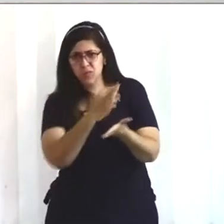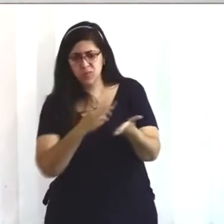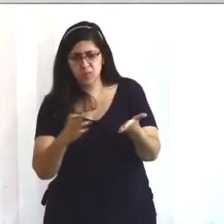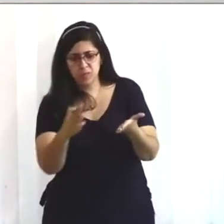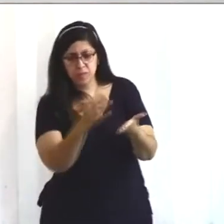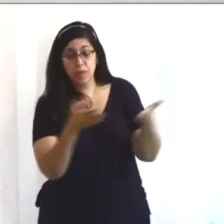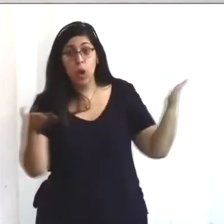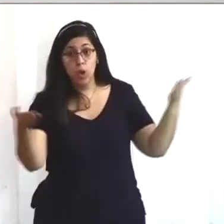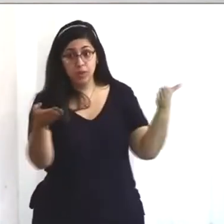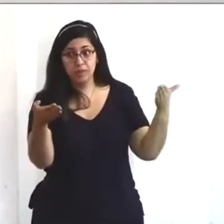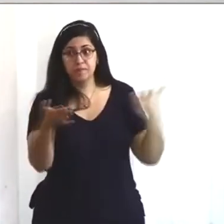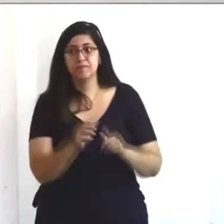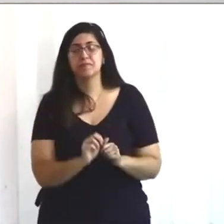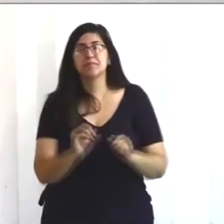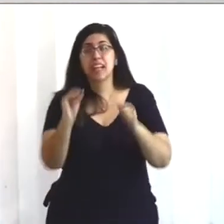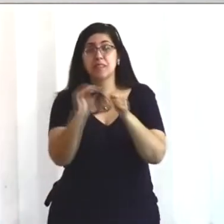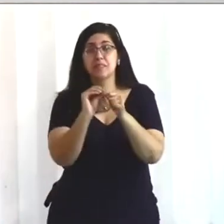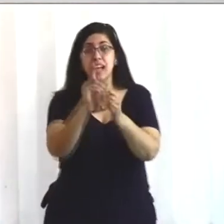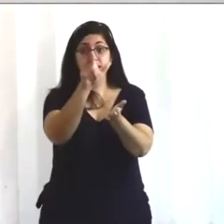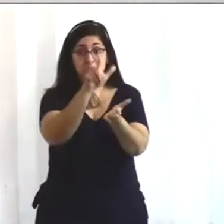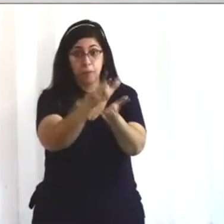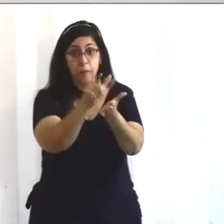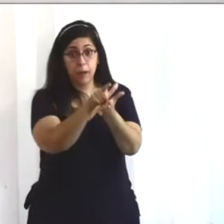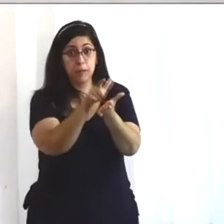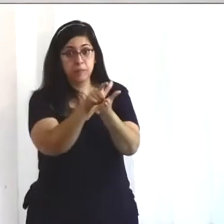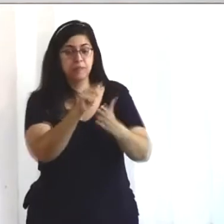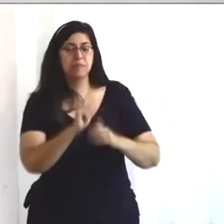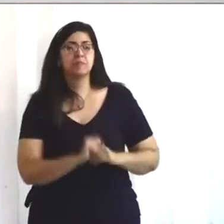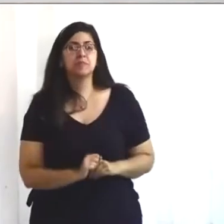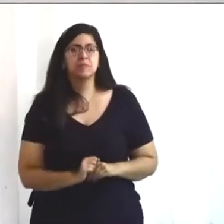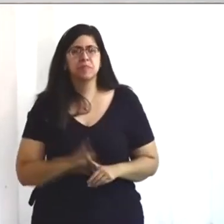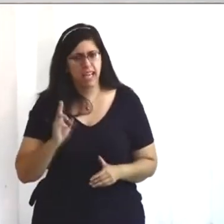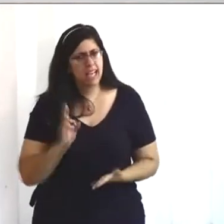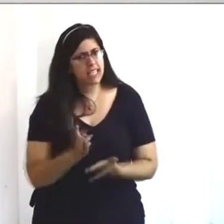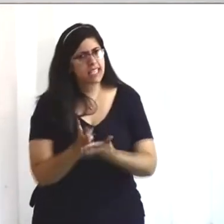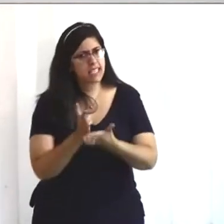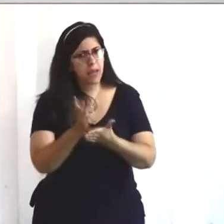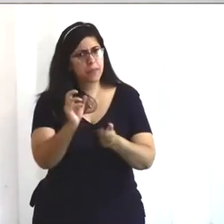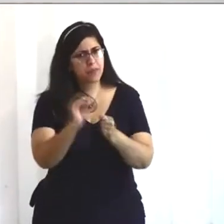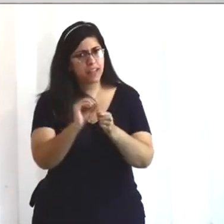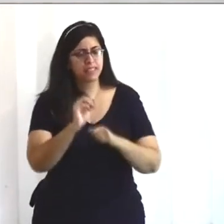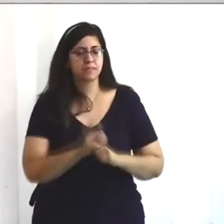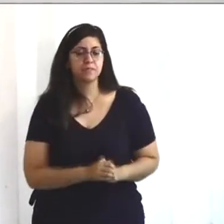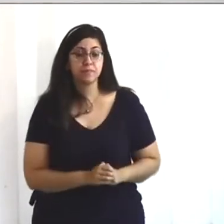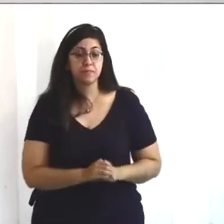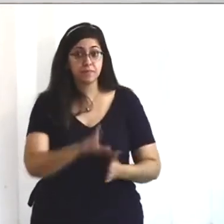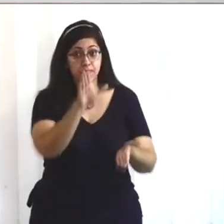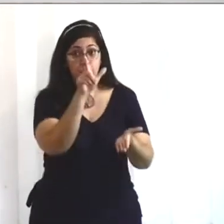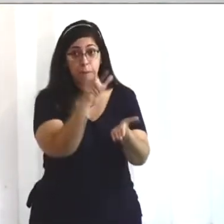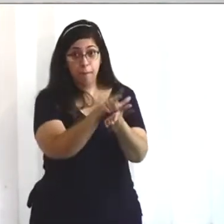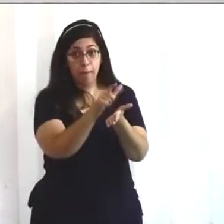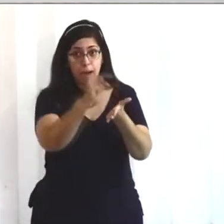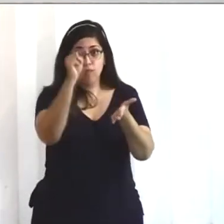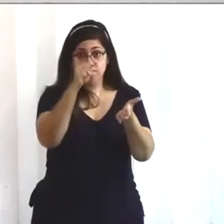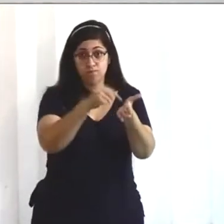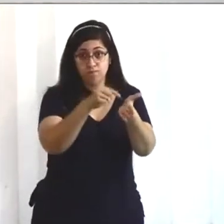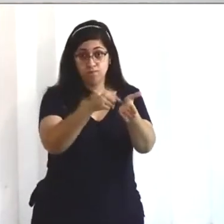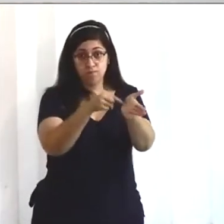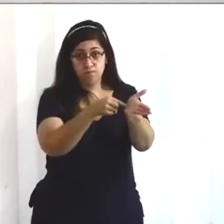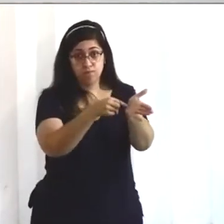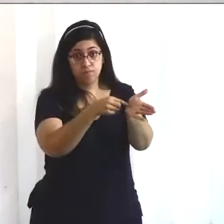vocês fizessem na folha em branco, que normalmente vocês sempre desenham, de um lado da folha, ou no